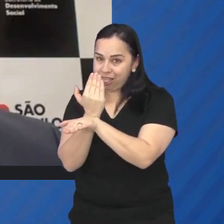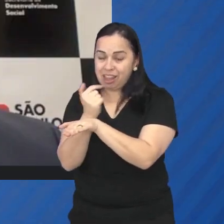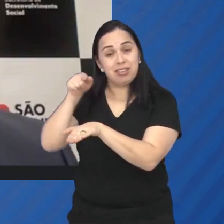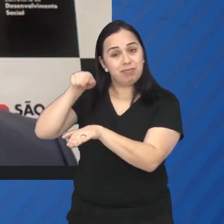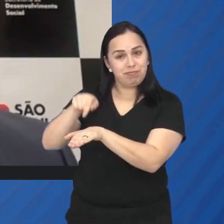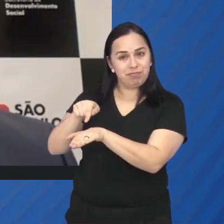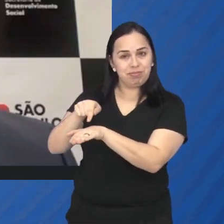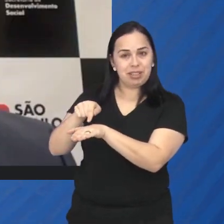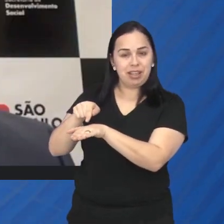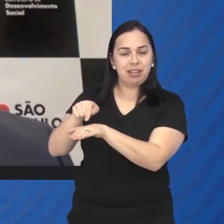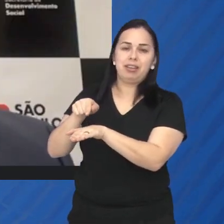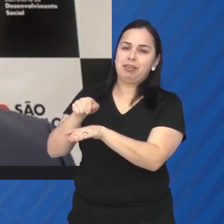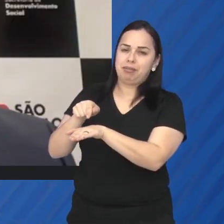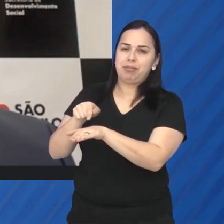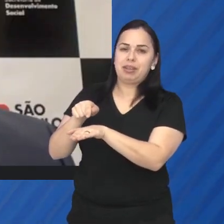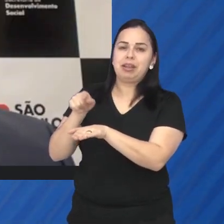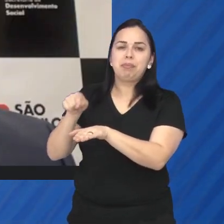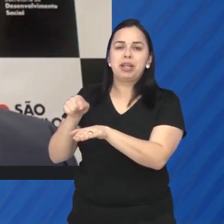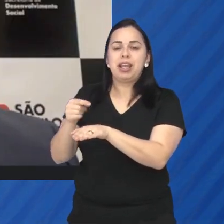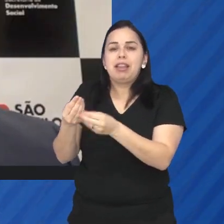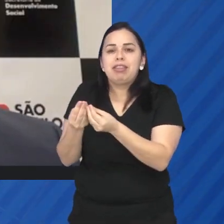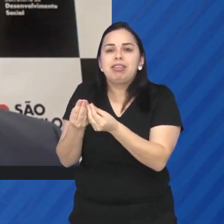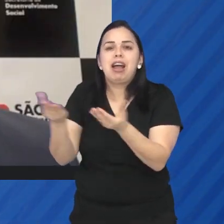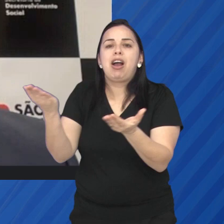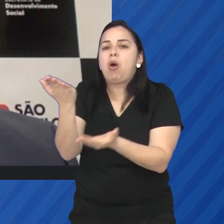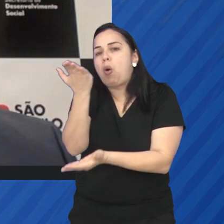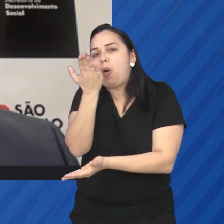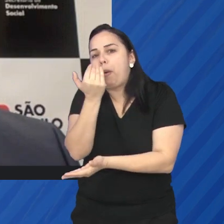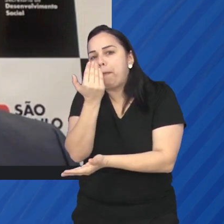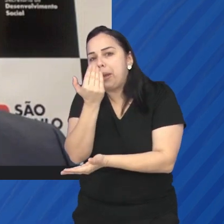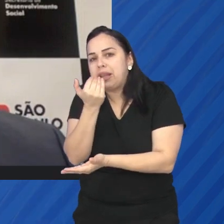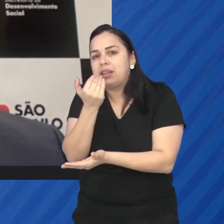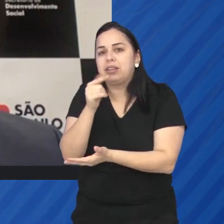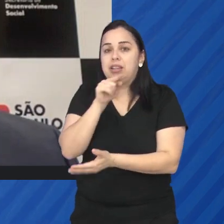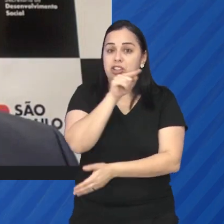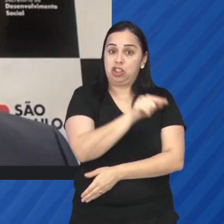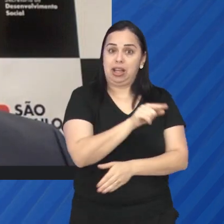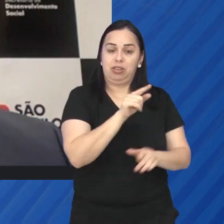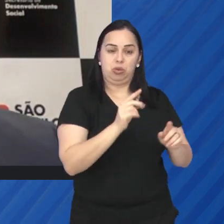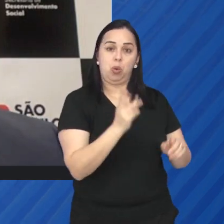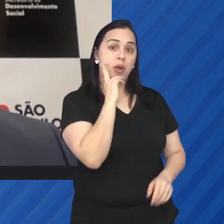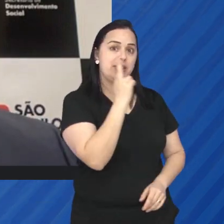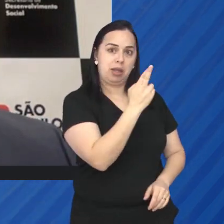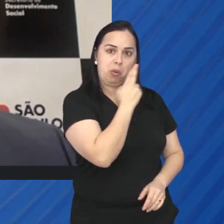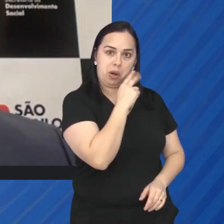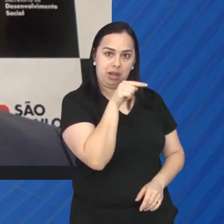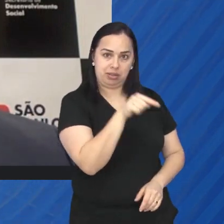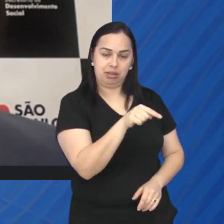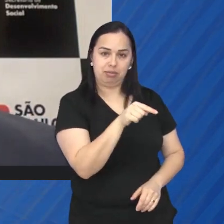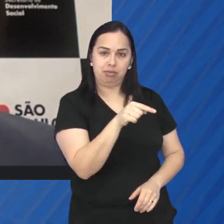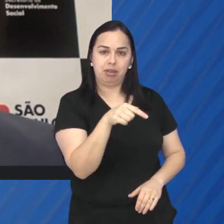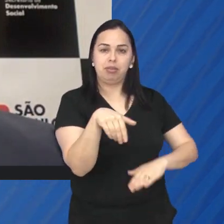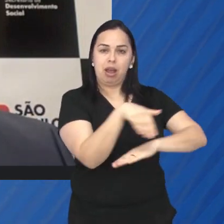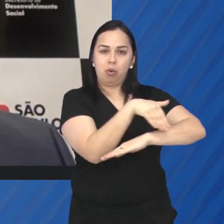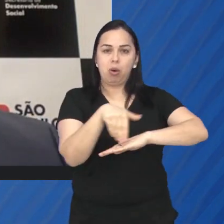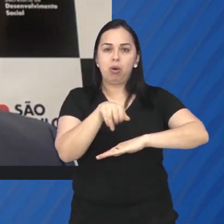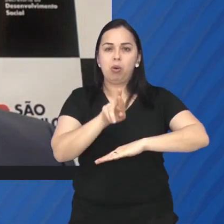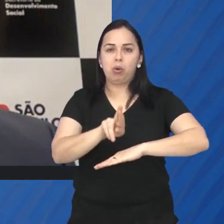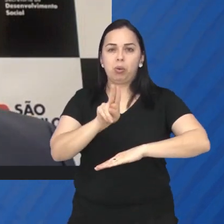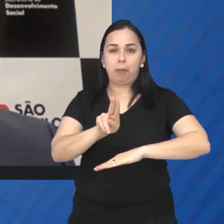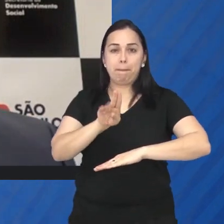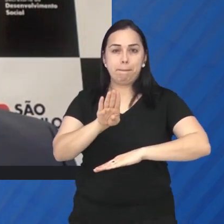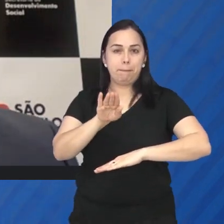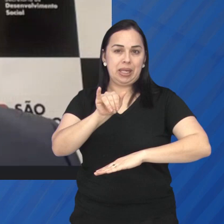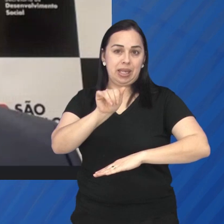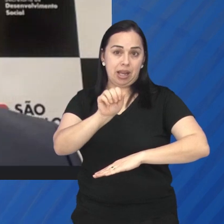Prato móvel, obviamente, ele vem de um número maior de refeições fabricados no Bom Prato já